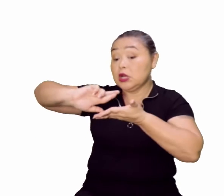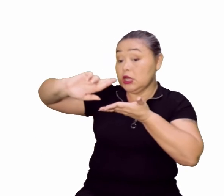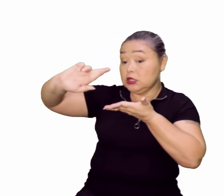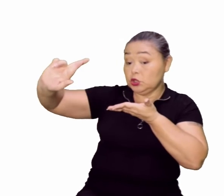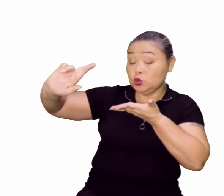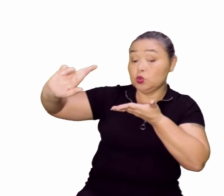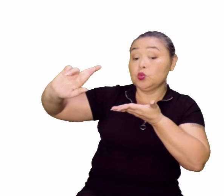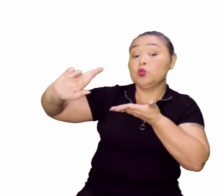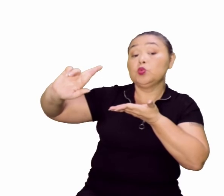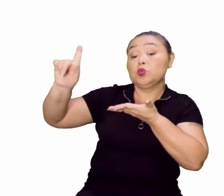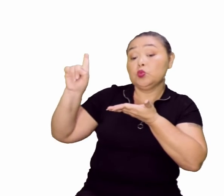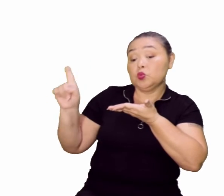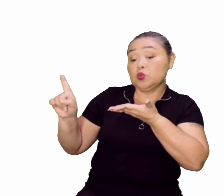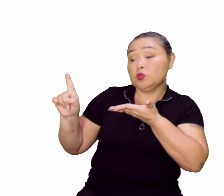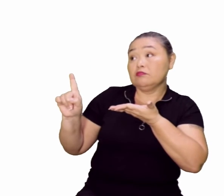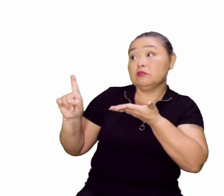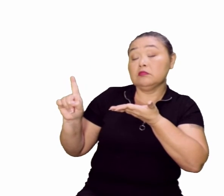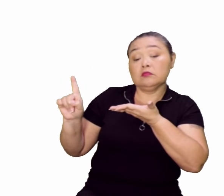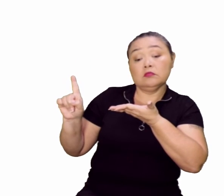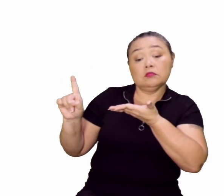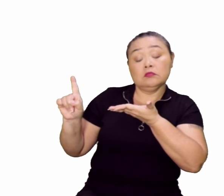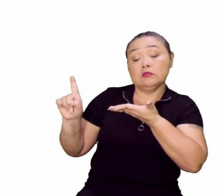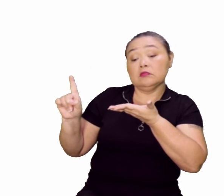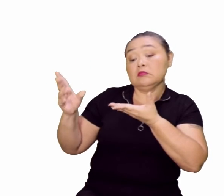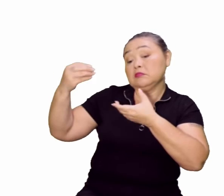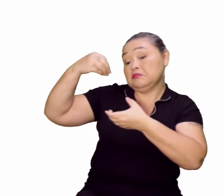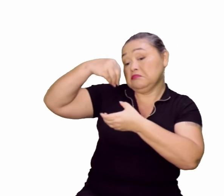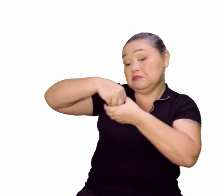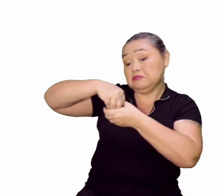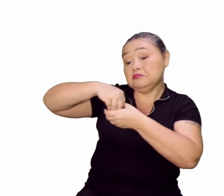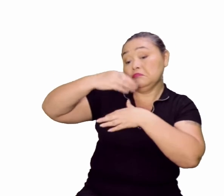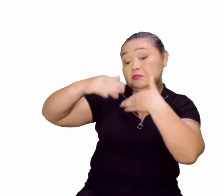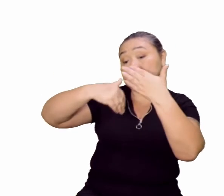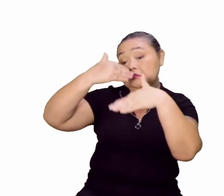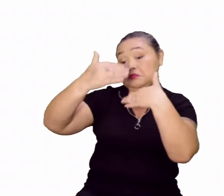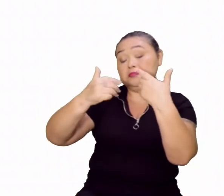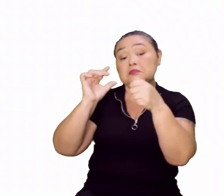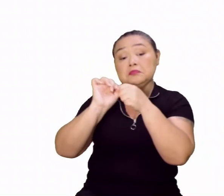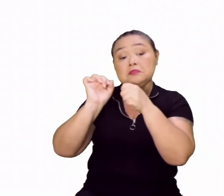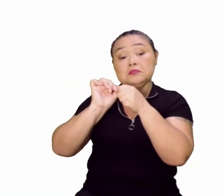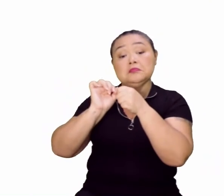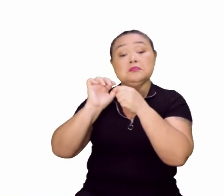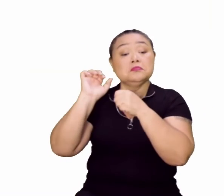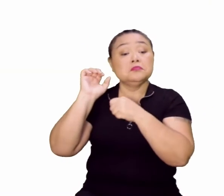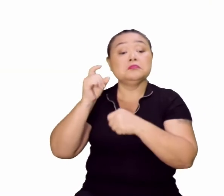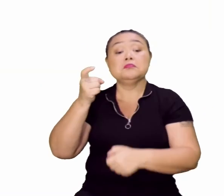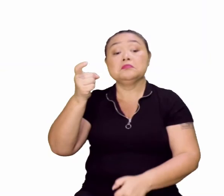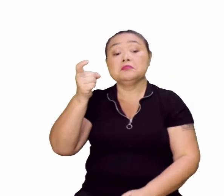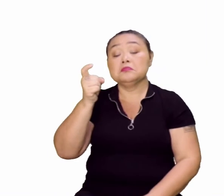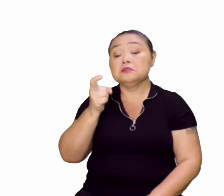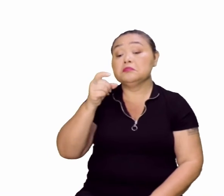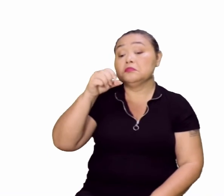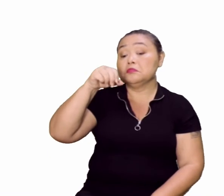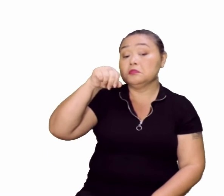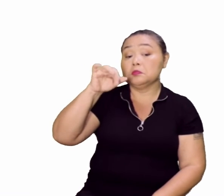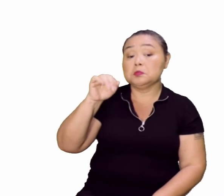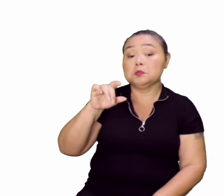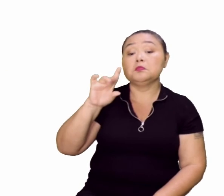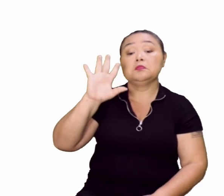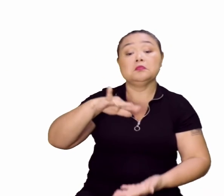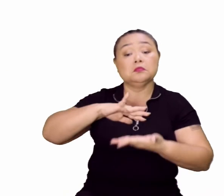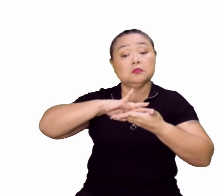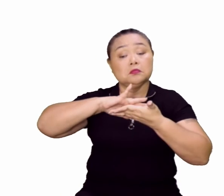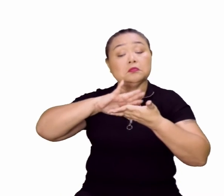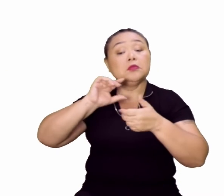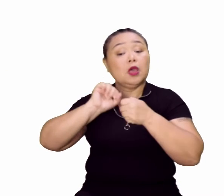religião, isso ocorre até mesmo em países desenvolvidos, ok? E a xenofobia é uma forma de preconceito